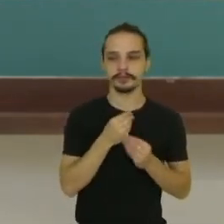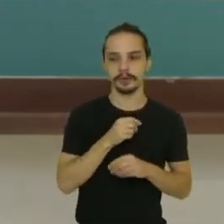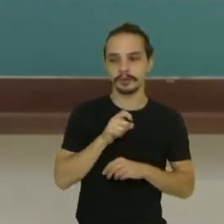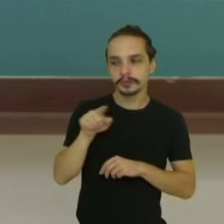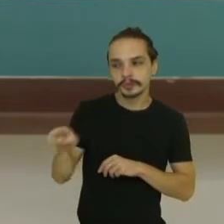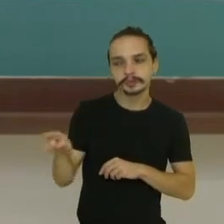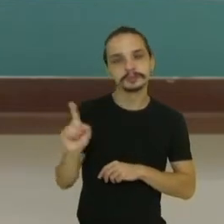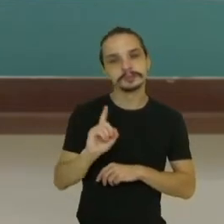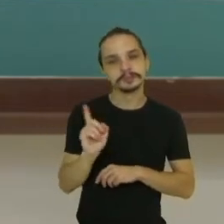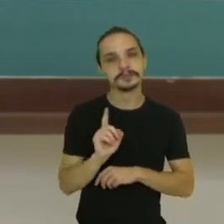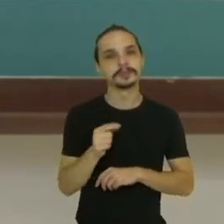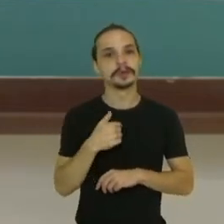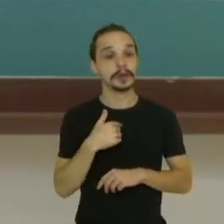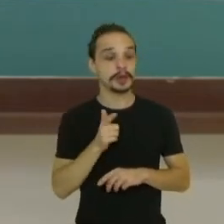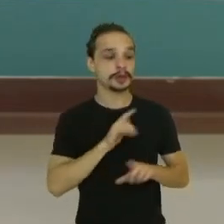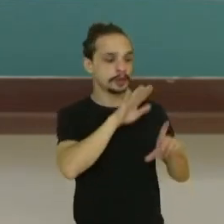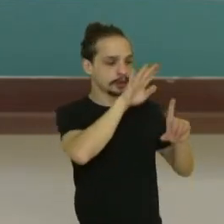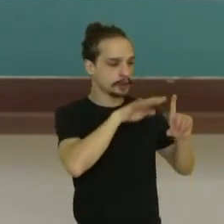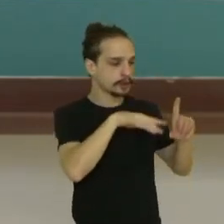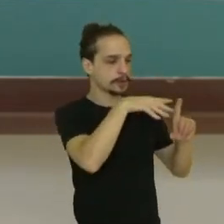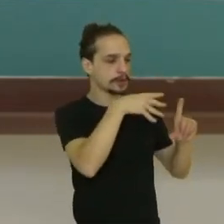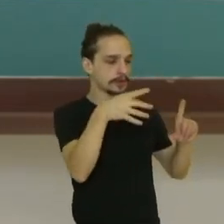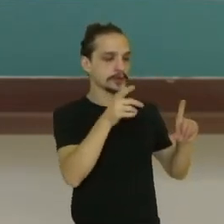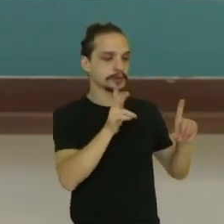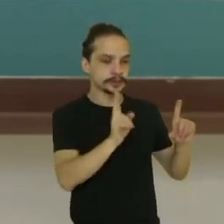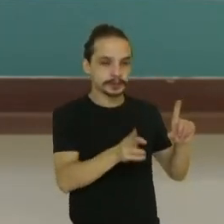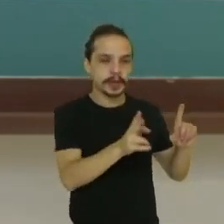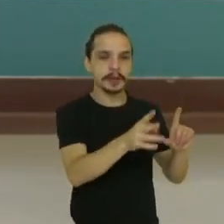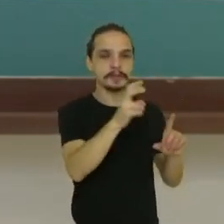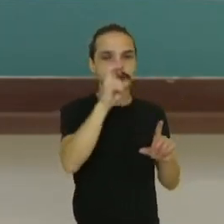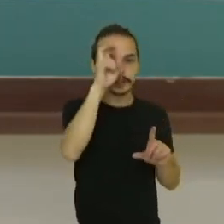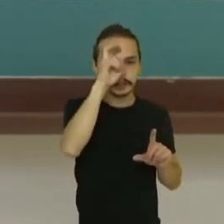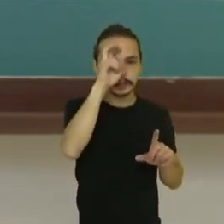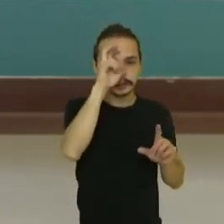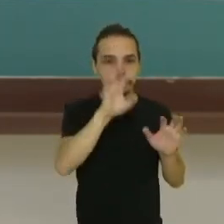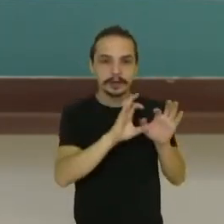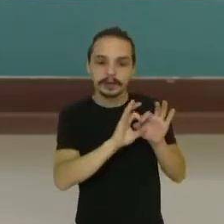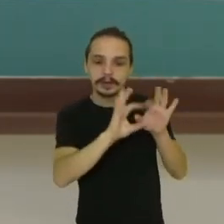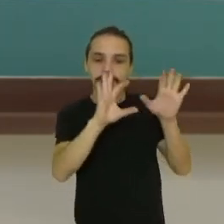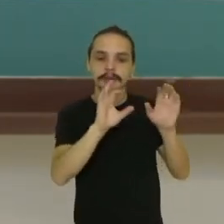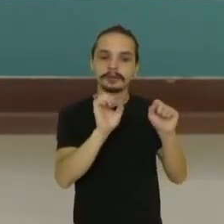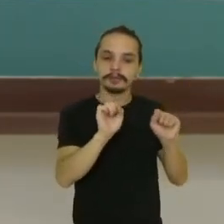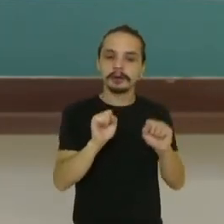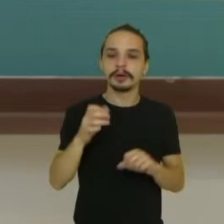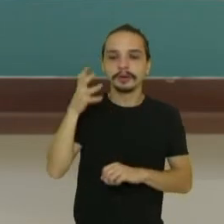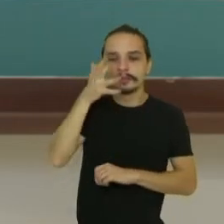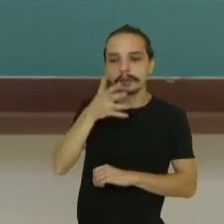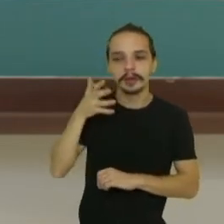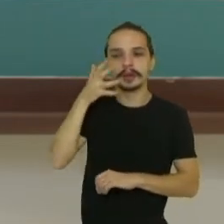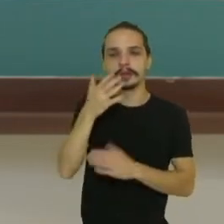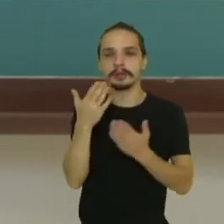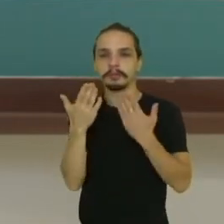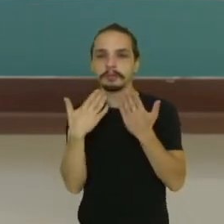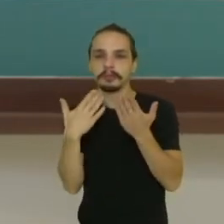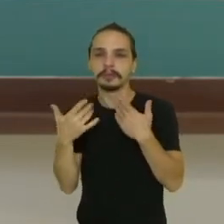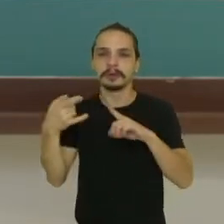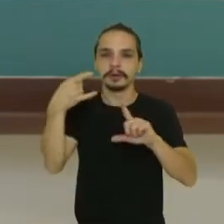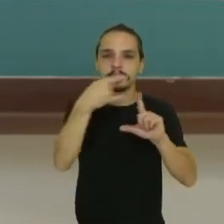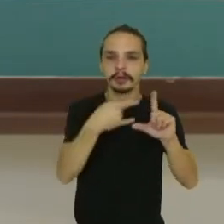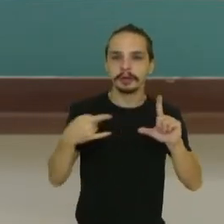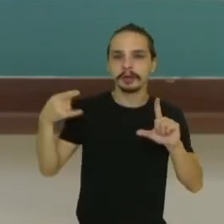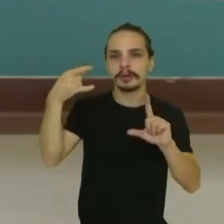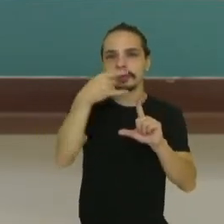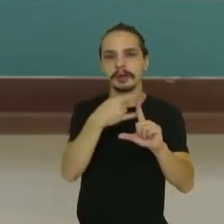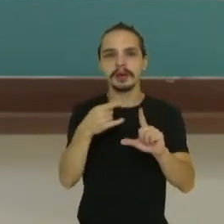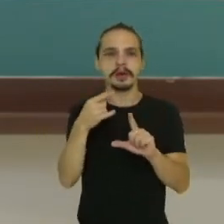olha eu tenho na minha rotina Eu sempre deixo as quintas feiras livres para atender as palestras as conversas todas as lá